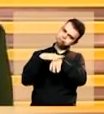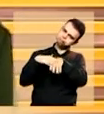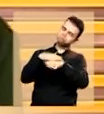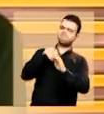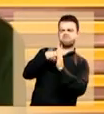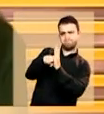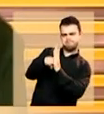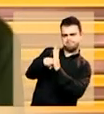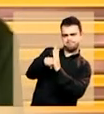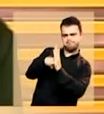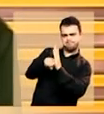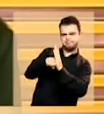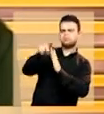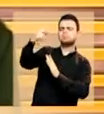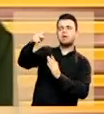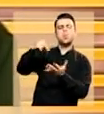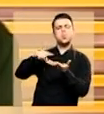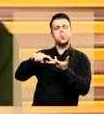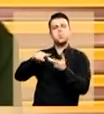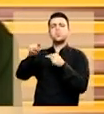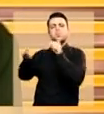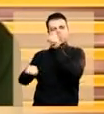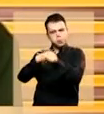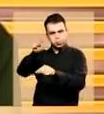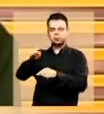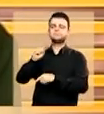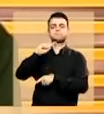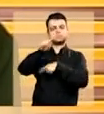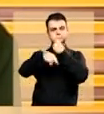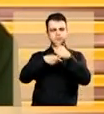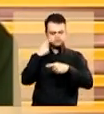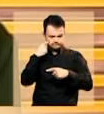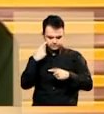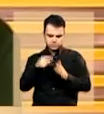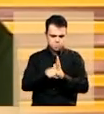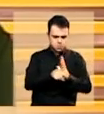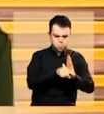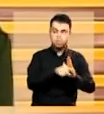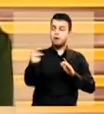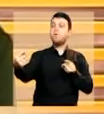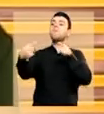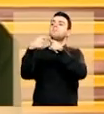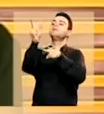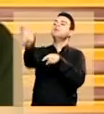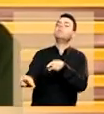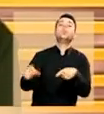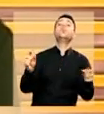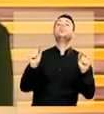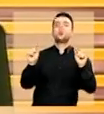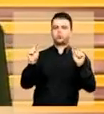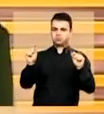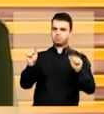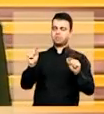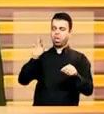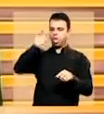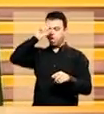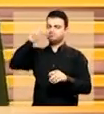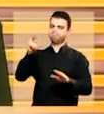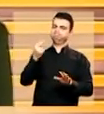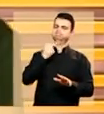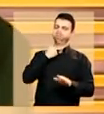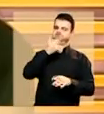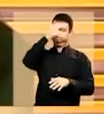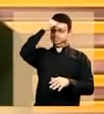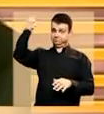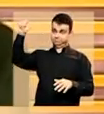dela, saber tudo que ela busca e aí procurar o melhor destino para ela, né? Porque é importante você não errar nesse momento. Muitas pessoas vão fazer intercâmbio uma vez